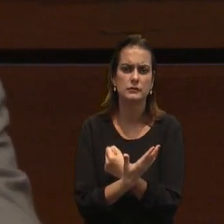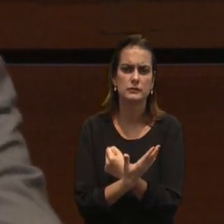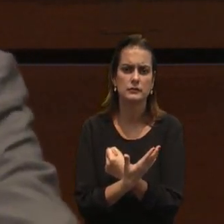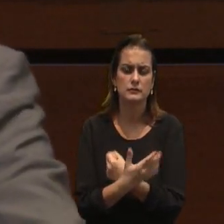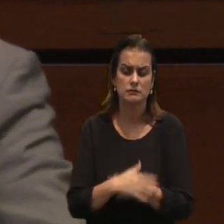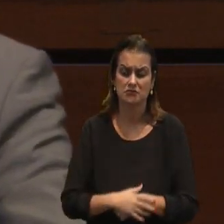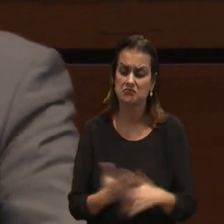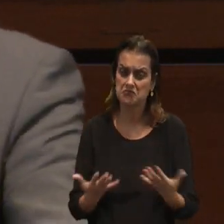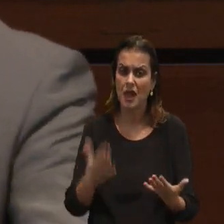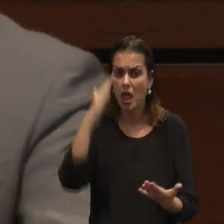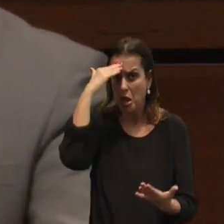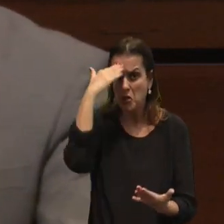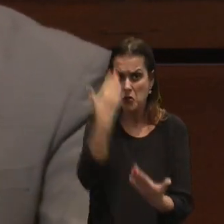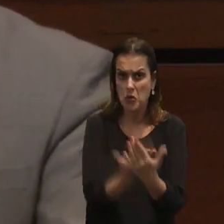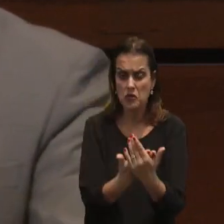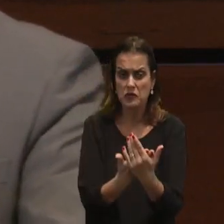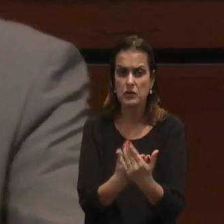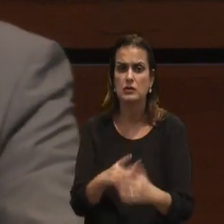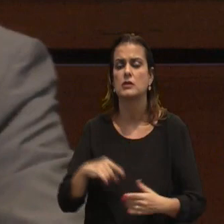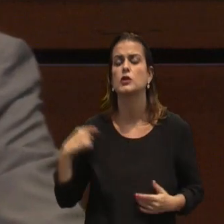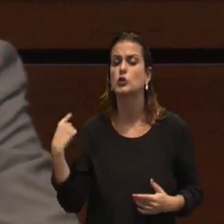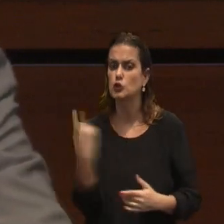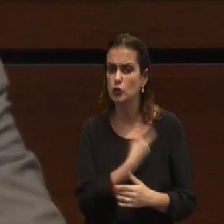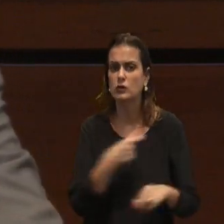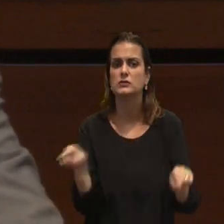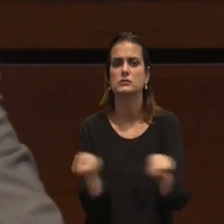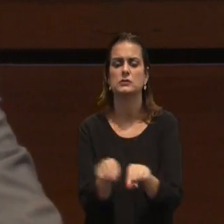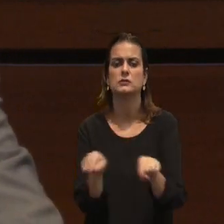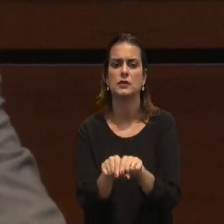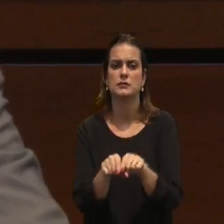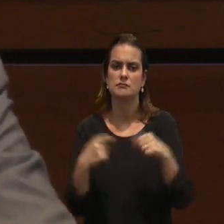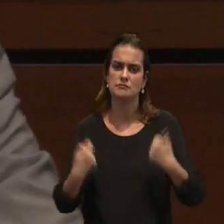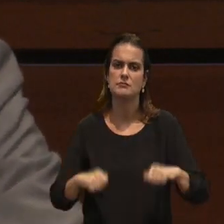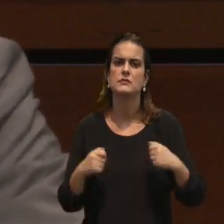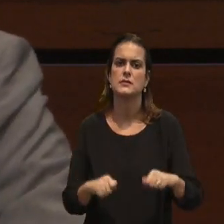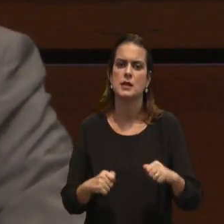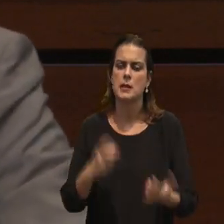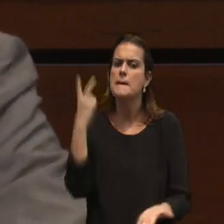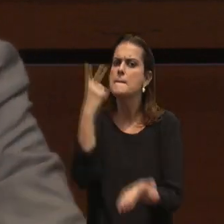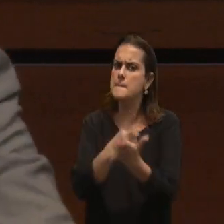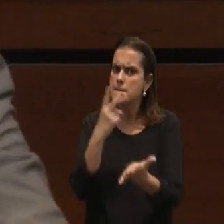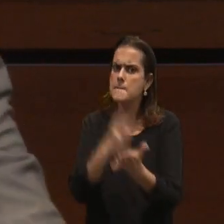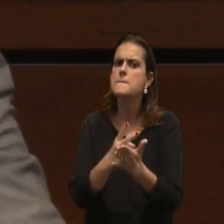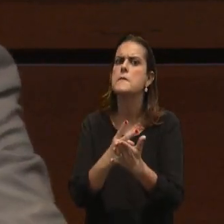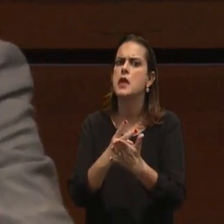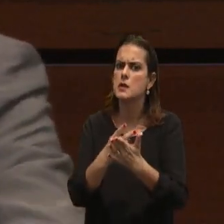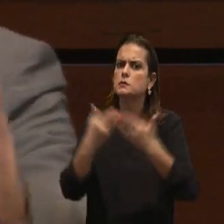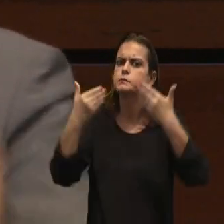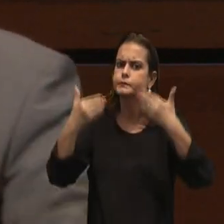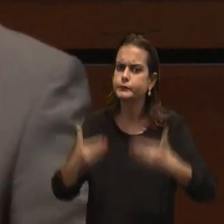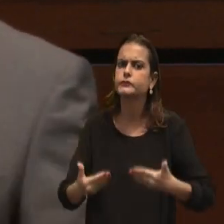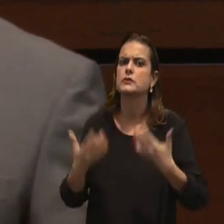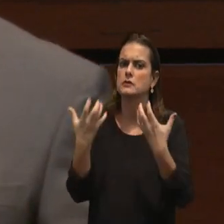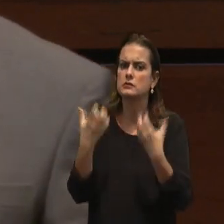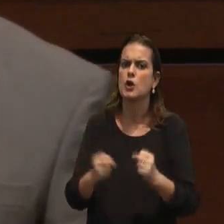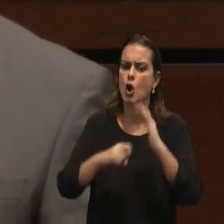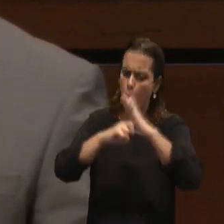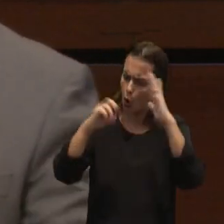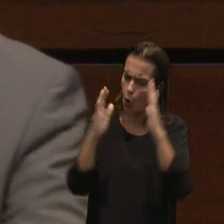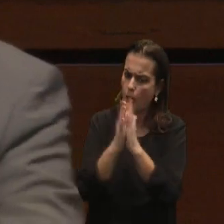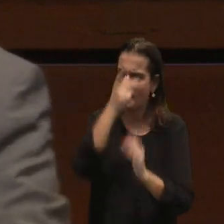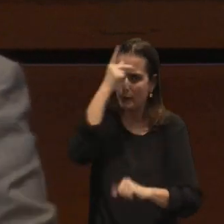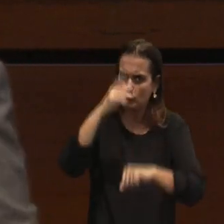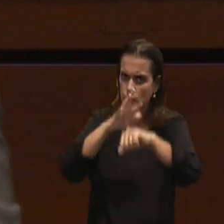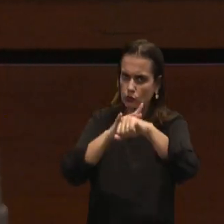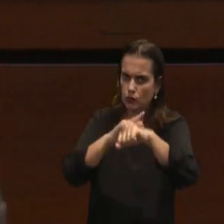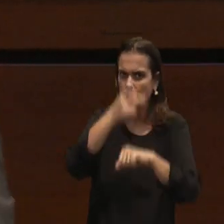Creio que nós devêssemos ter também esta mesma atitude. Oramos pelos enfermos,